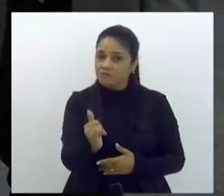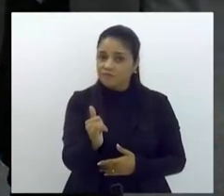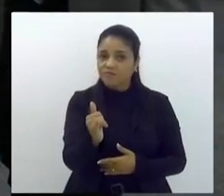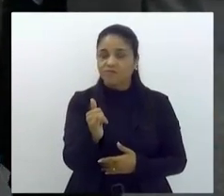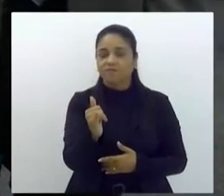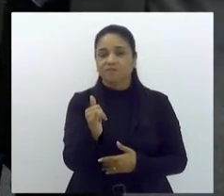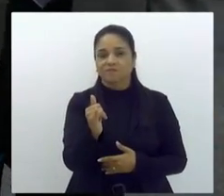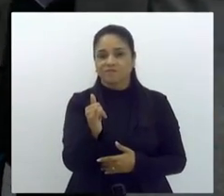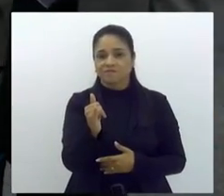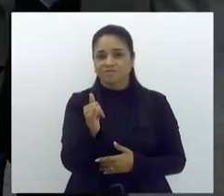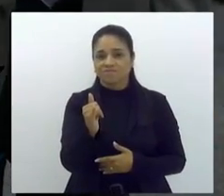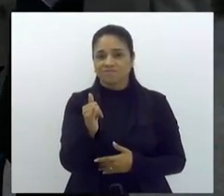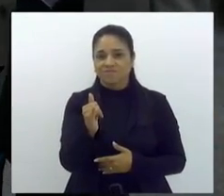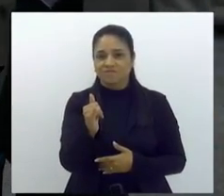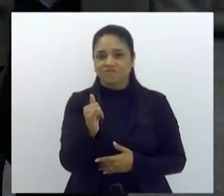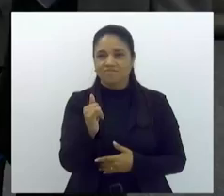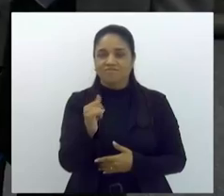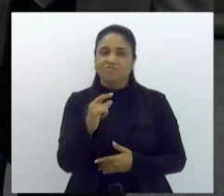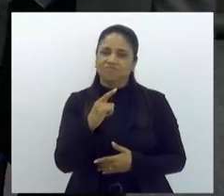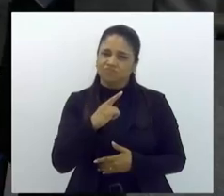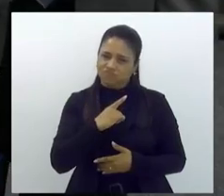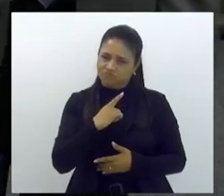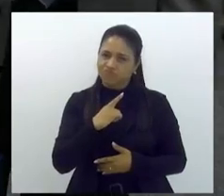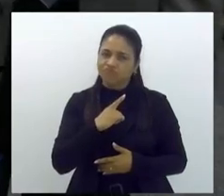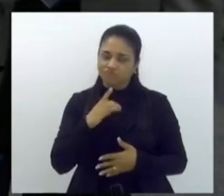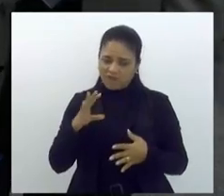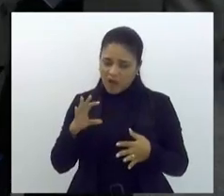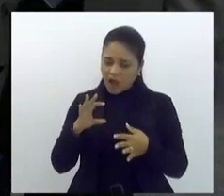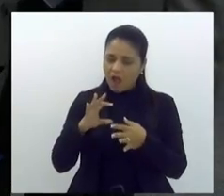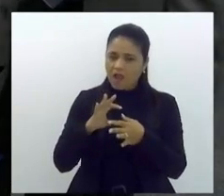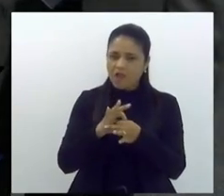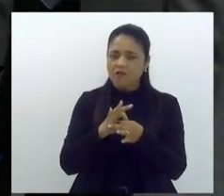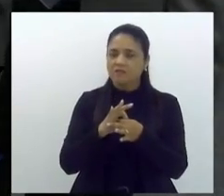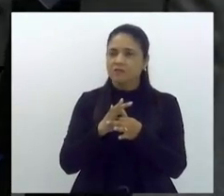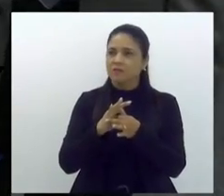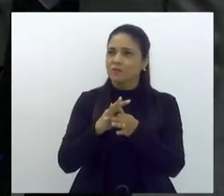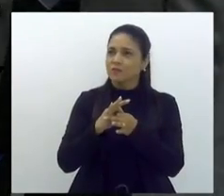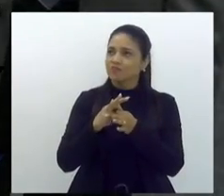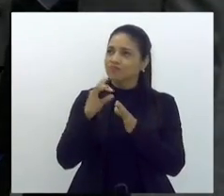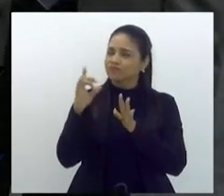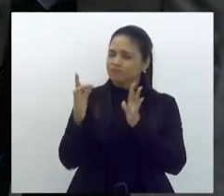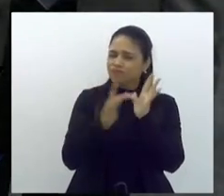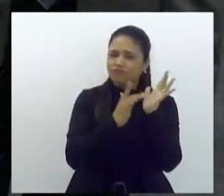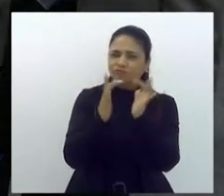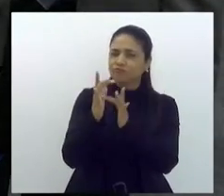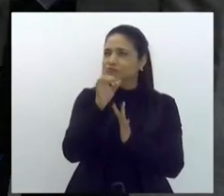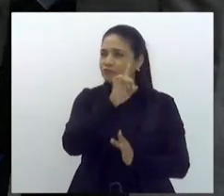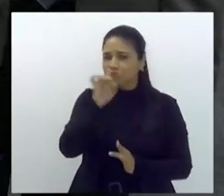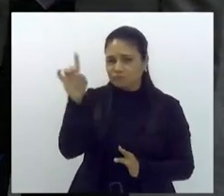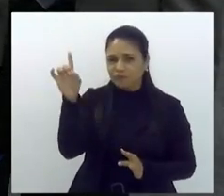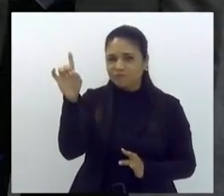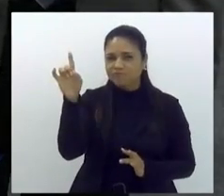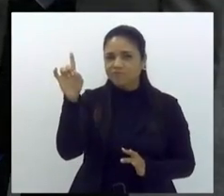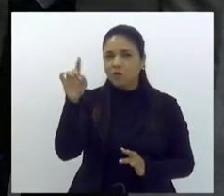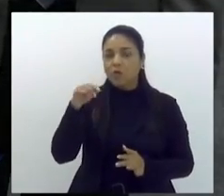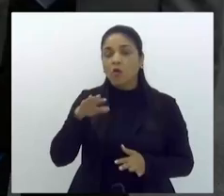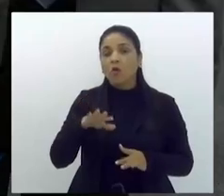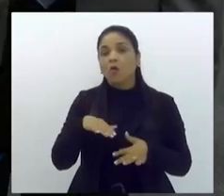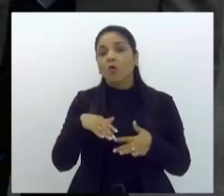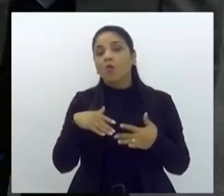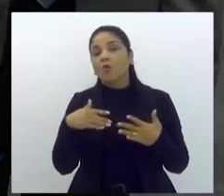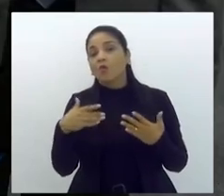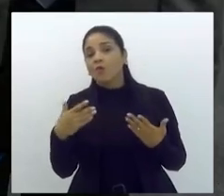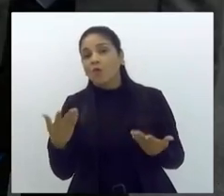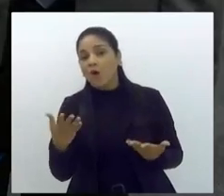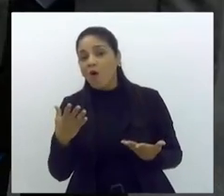a gente tem sim uma de ligação direta com Jesus com Deus mas qual filho não atende o